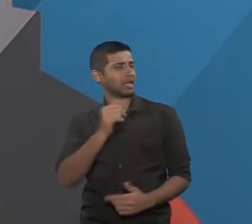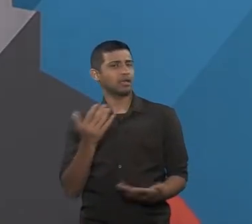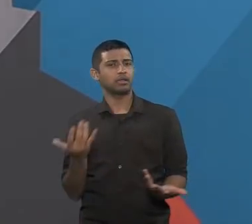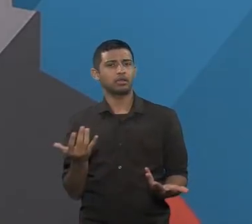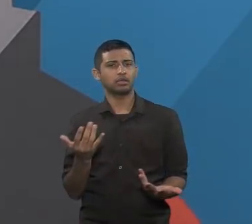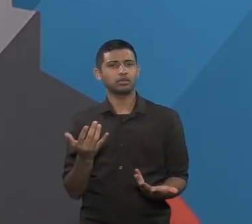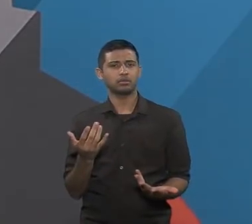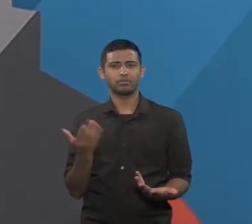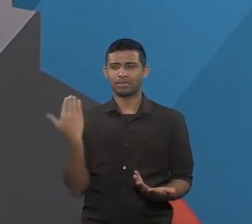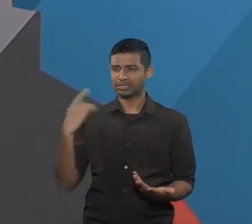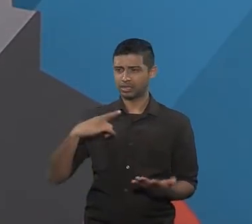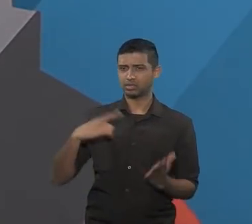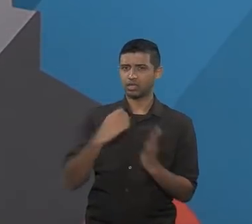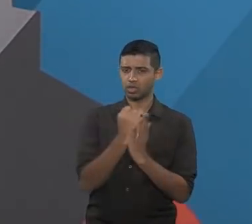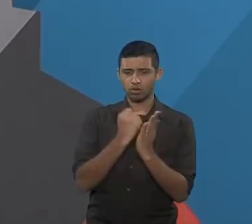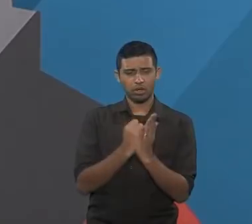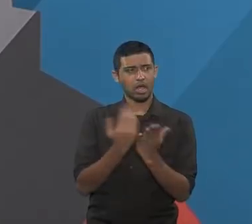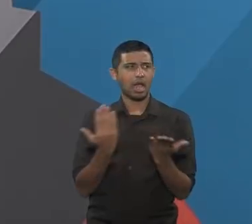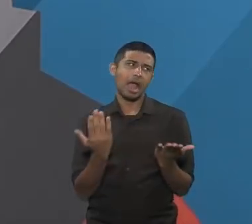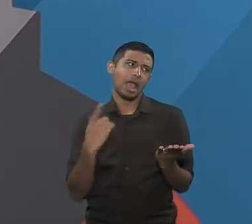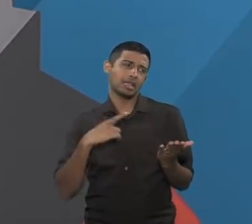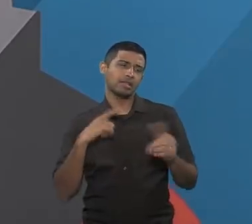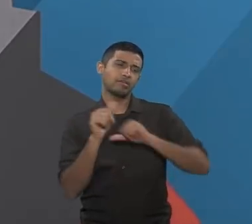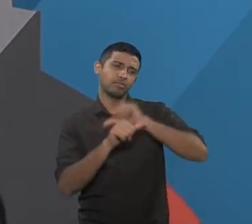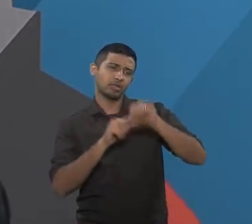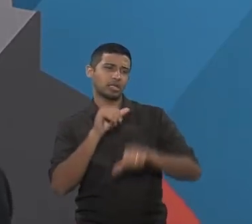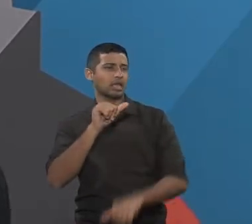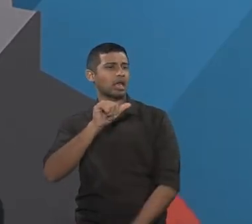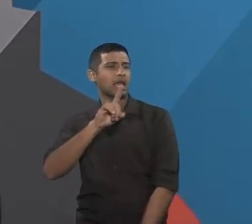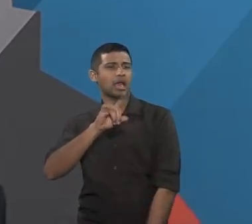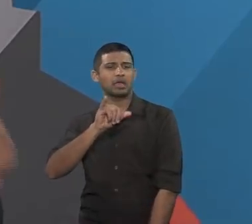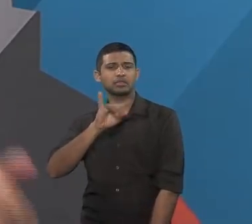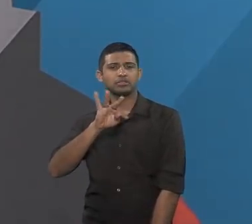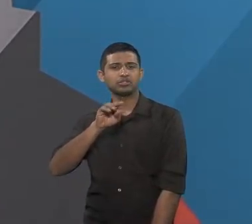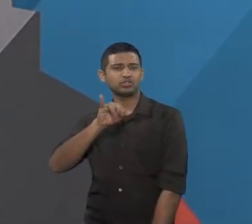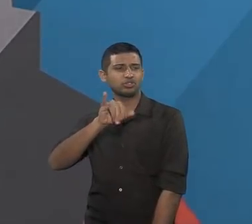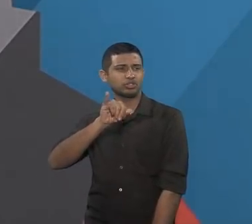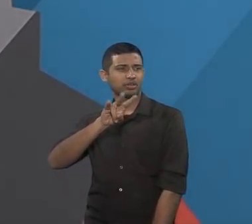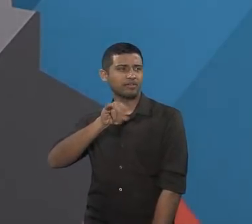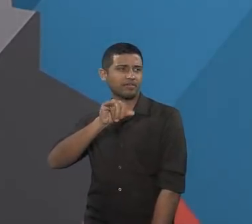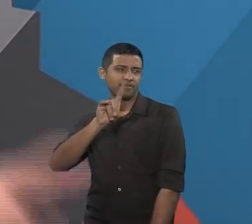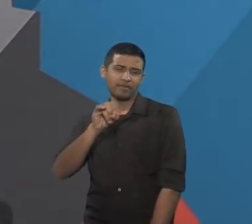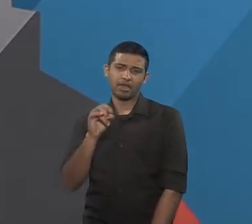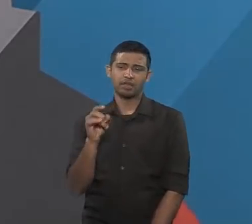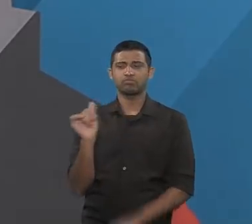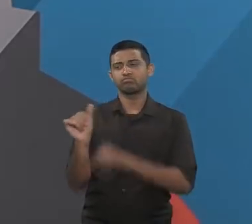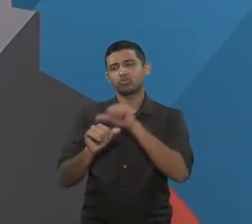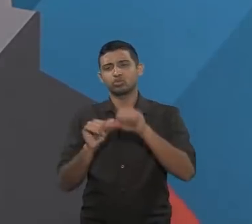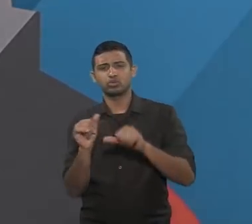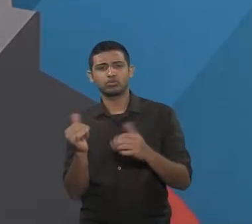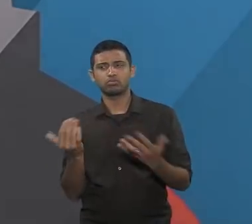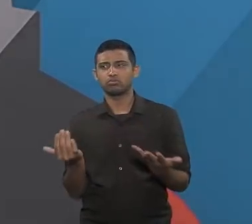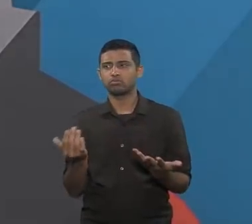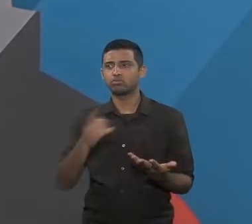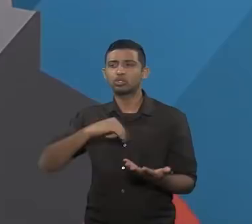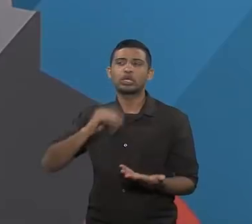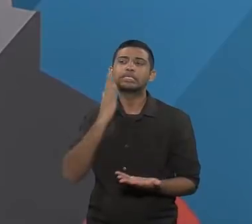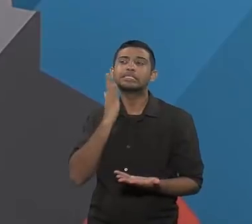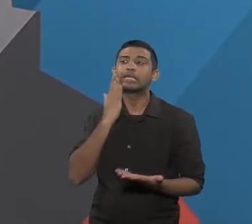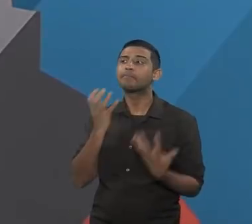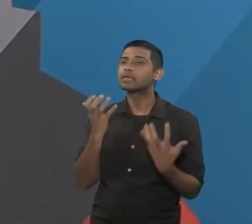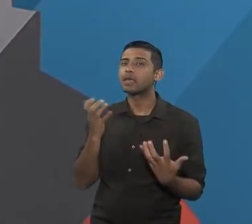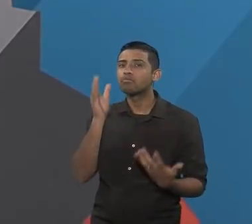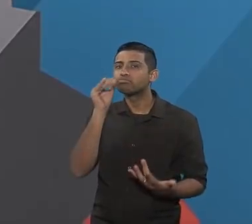gás? Não foi feito um contrato? Foi aditivado, trocou-se uma coisa pela outra. É isso que nós